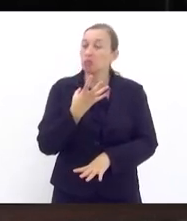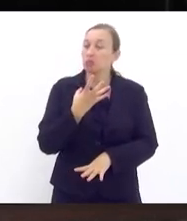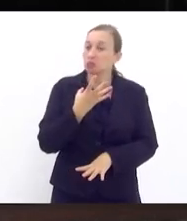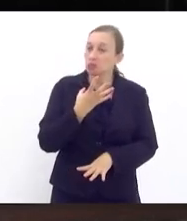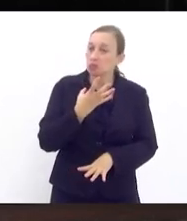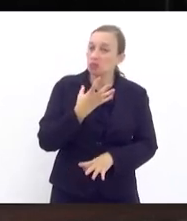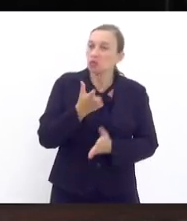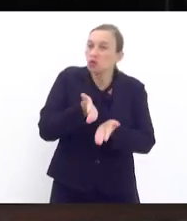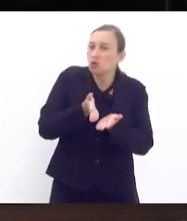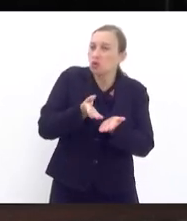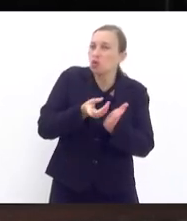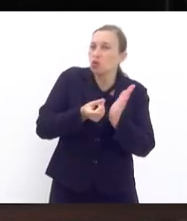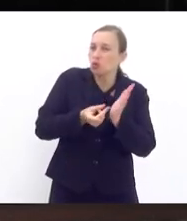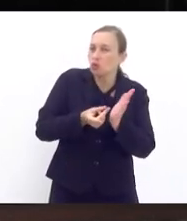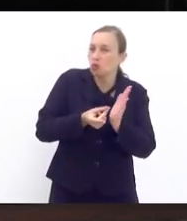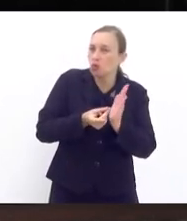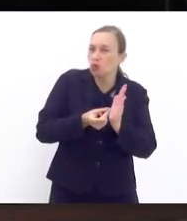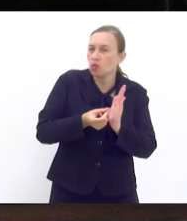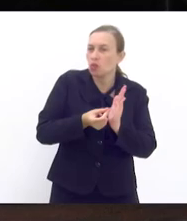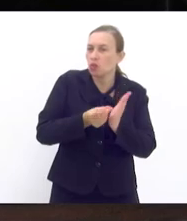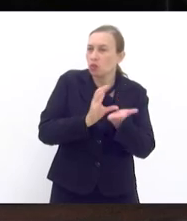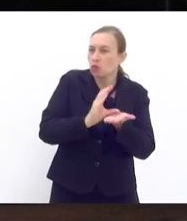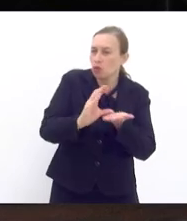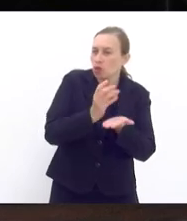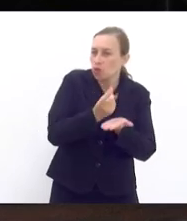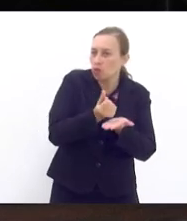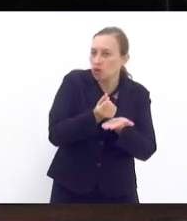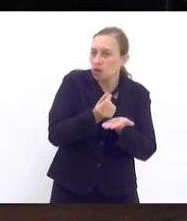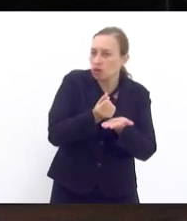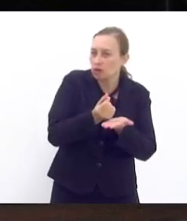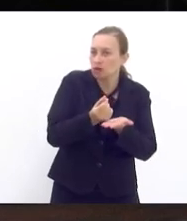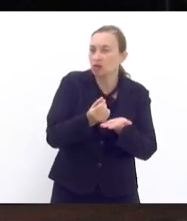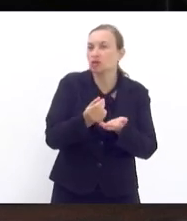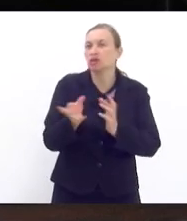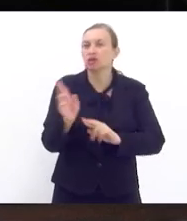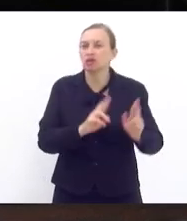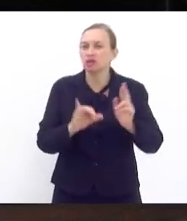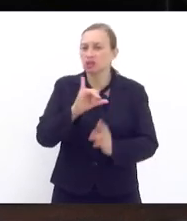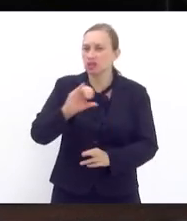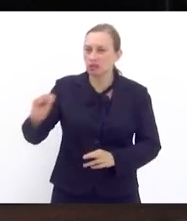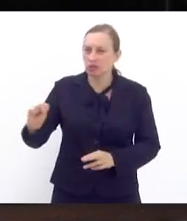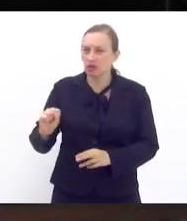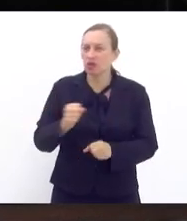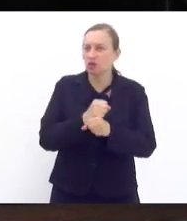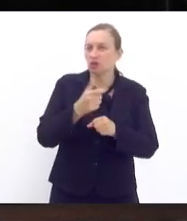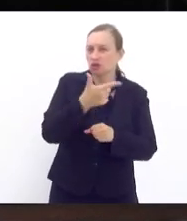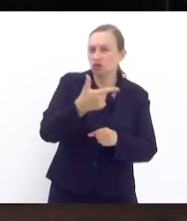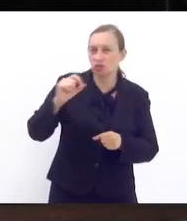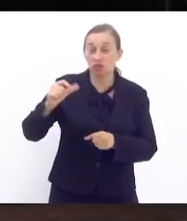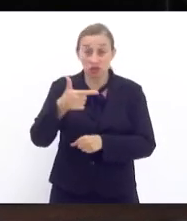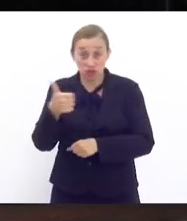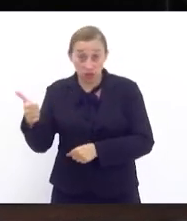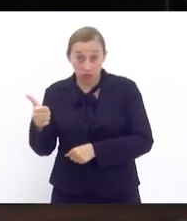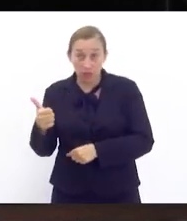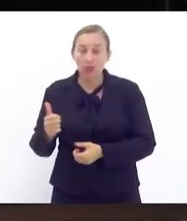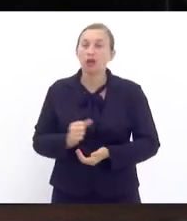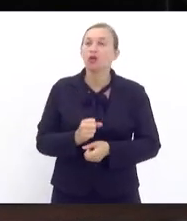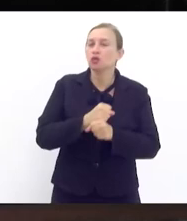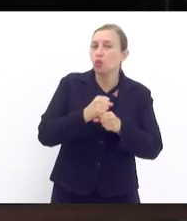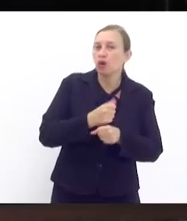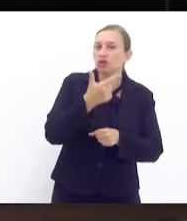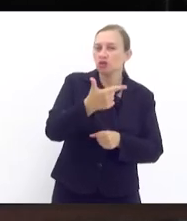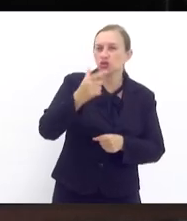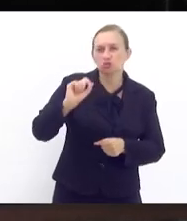os recursos relacionados ao ICMS no ano de 2021. Em 2022,